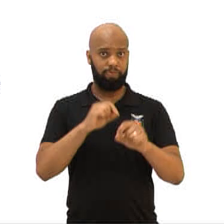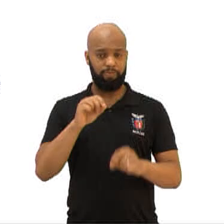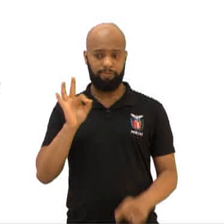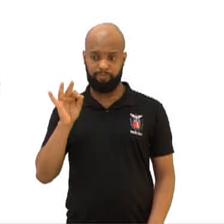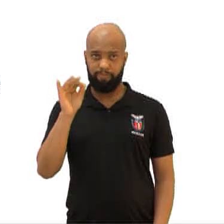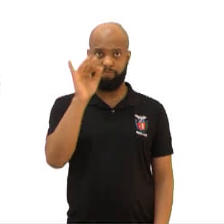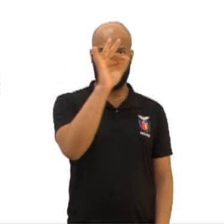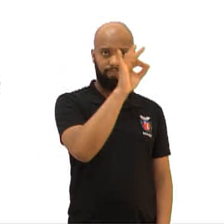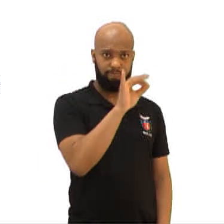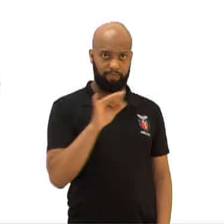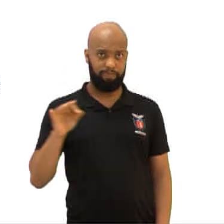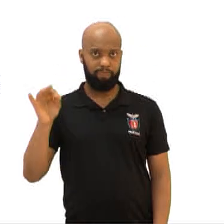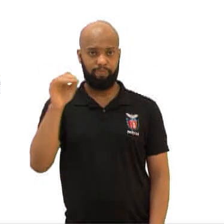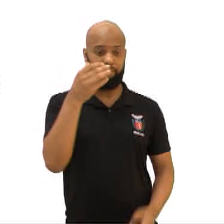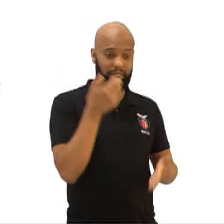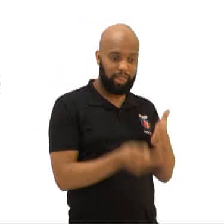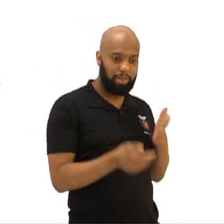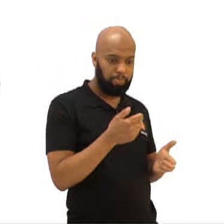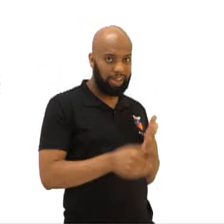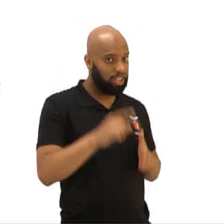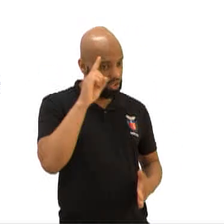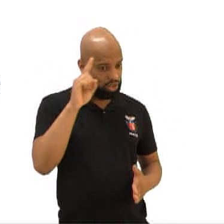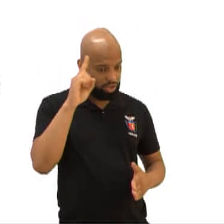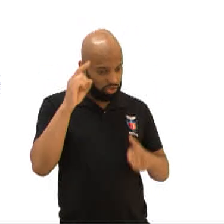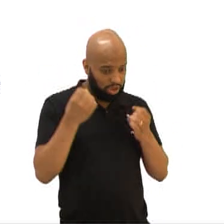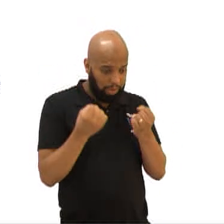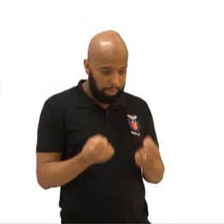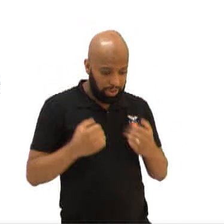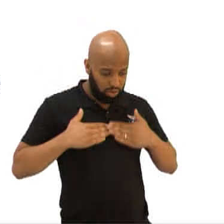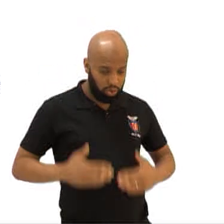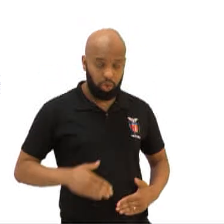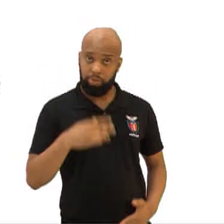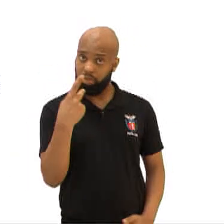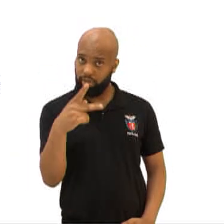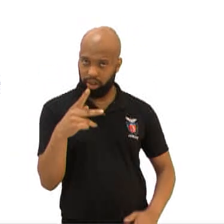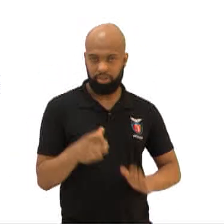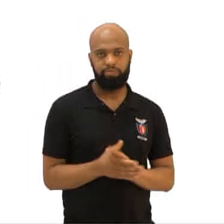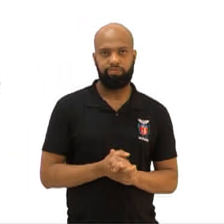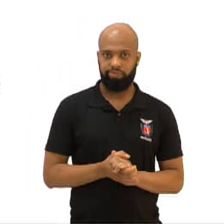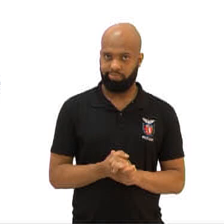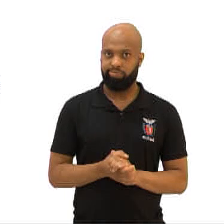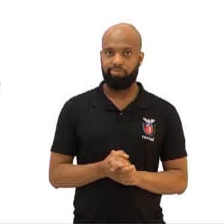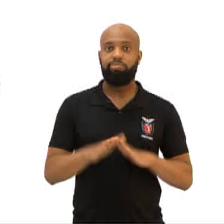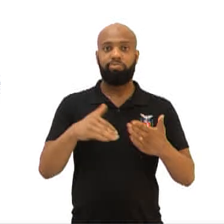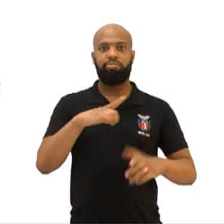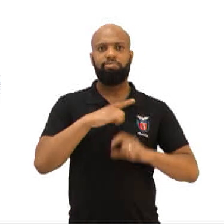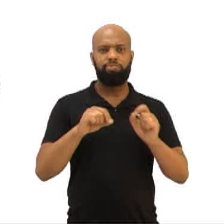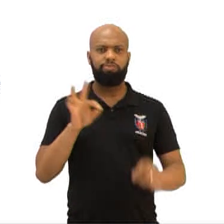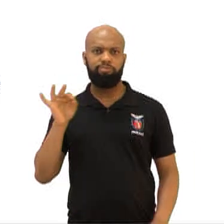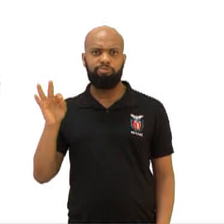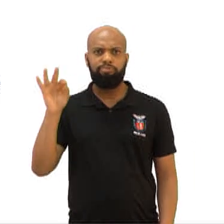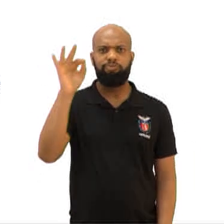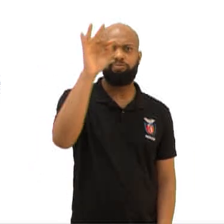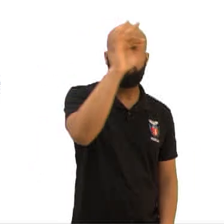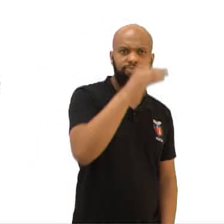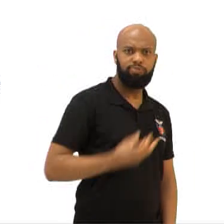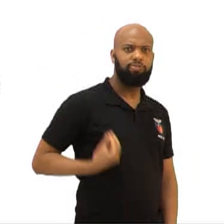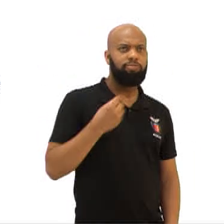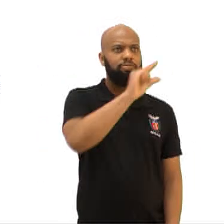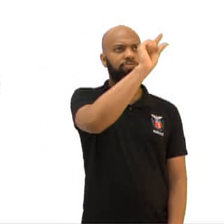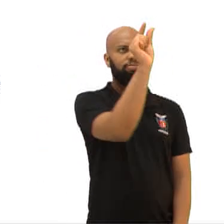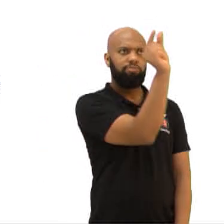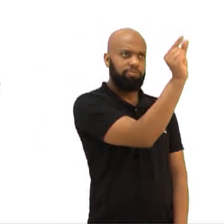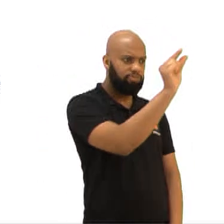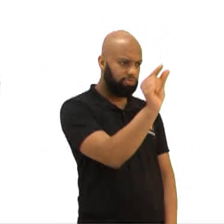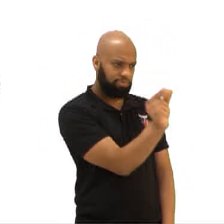dia o equivalente ao seu próprio peso em néctar. Para os beija-flores, que vivem na Cordilheira dos Andes, devem resfriar seus corpos em até